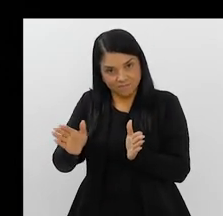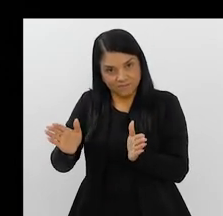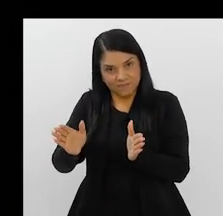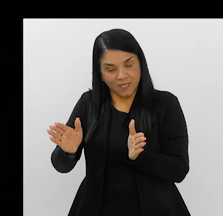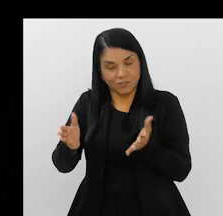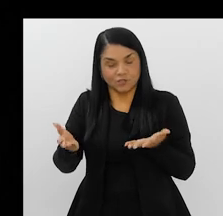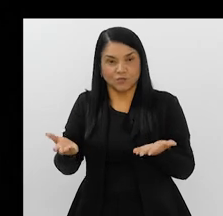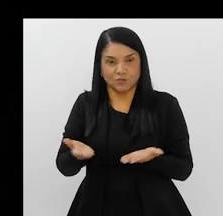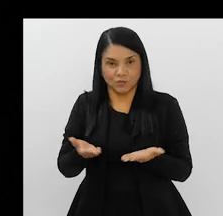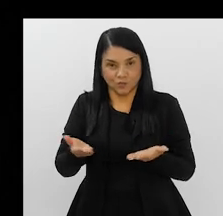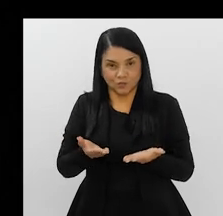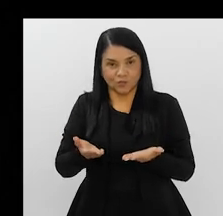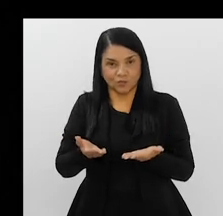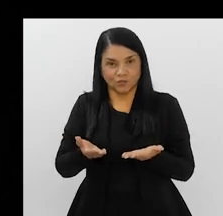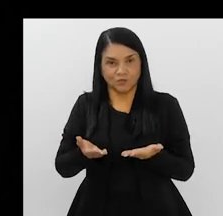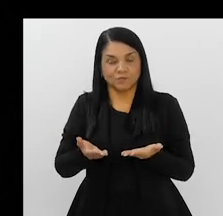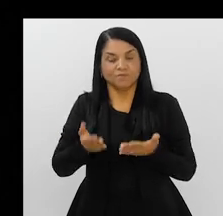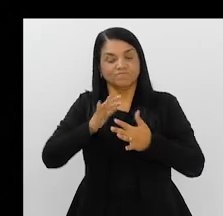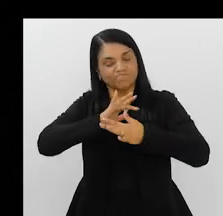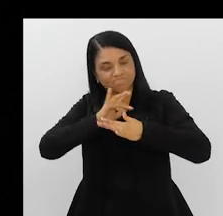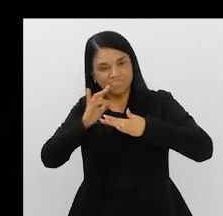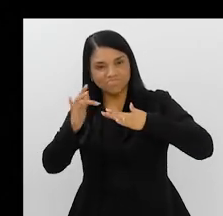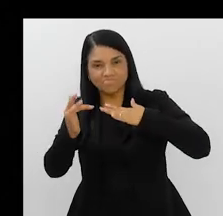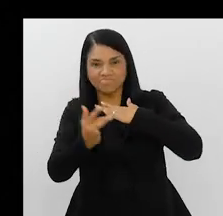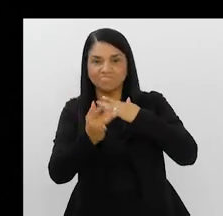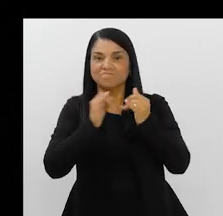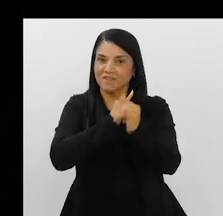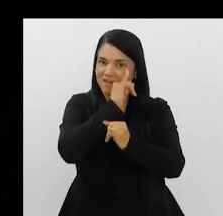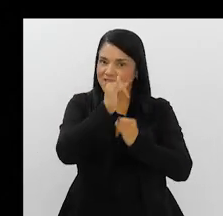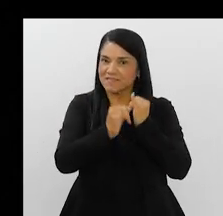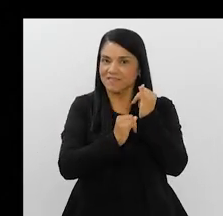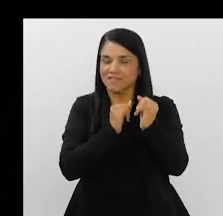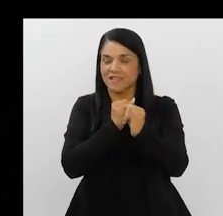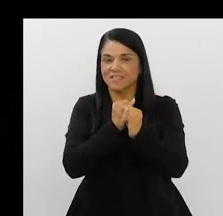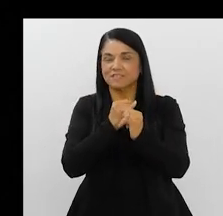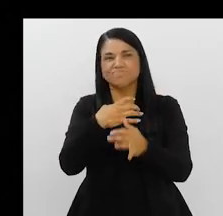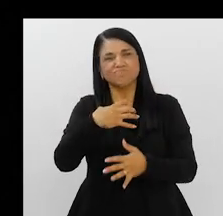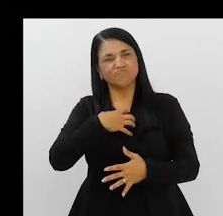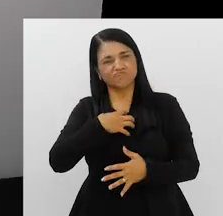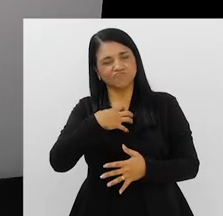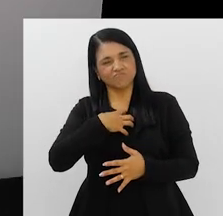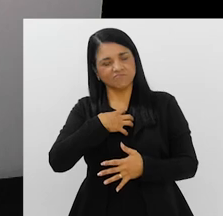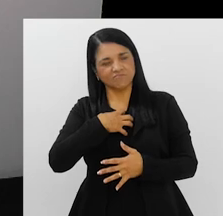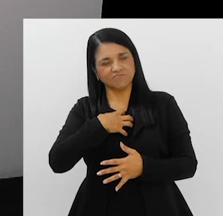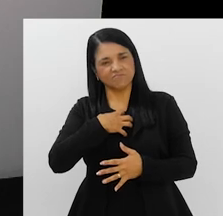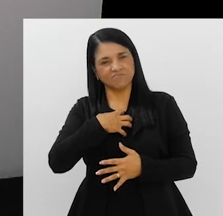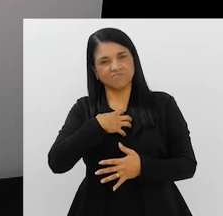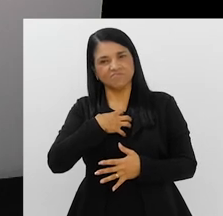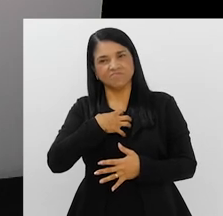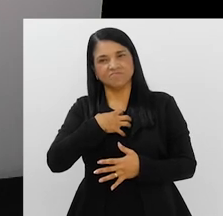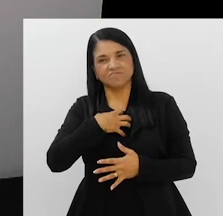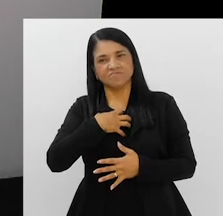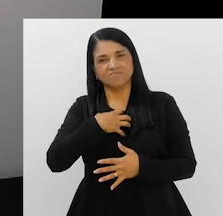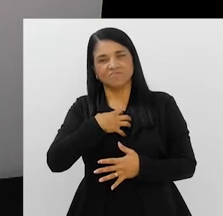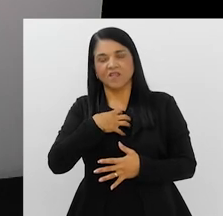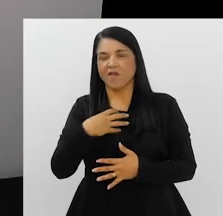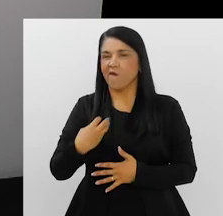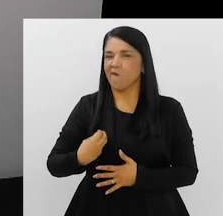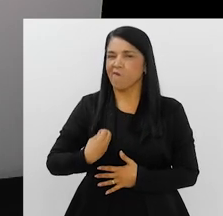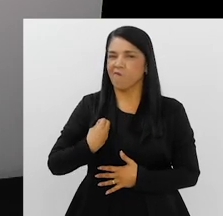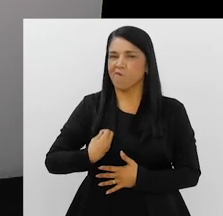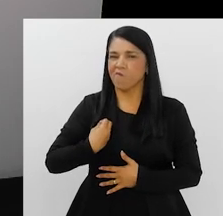acessibilidade que a gente tem hoje, por conta, né, das redes sociais e da internet, às vezes me dá a sensação de que a gente está